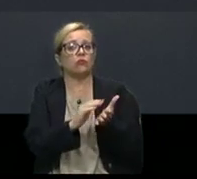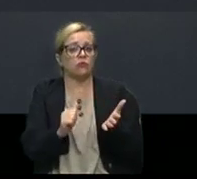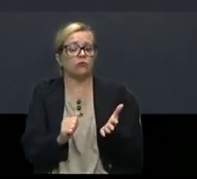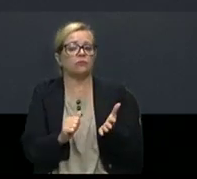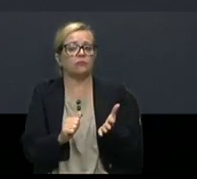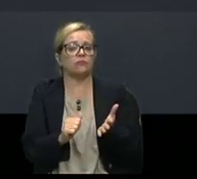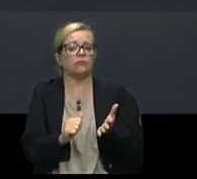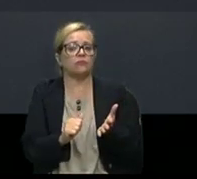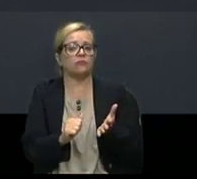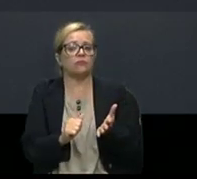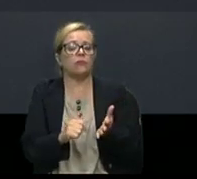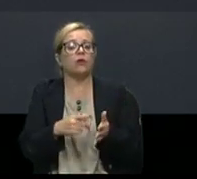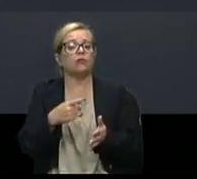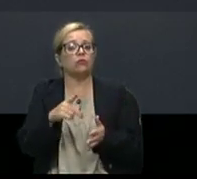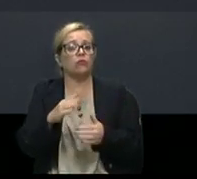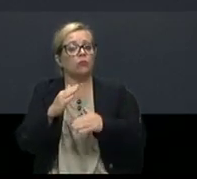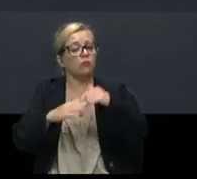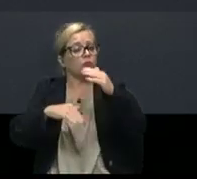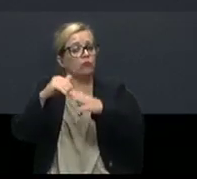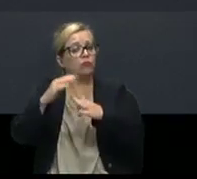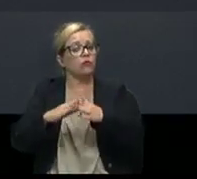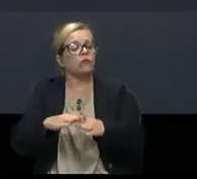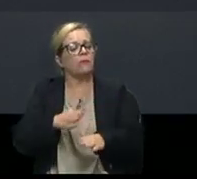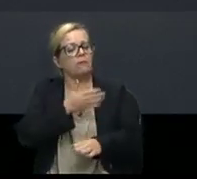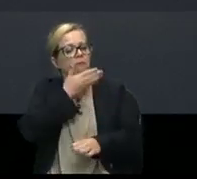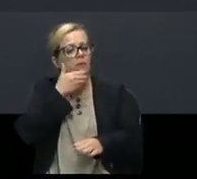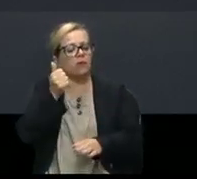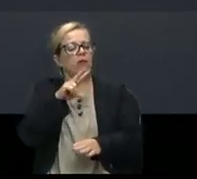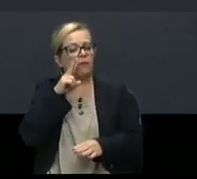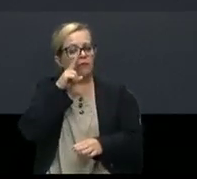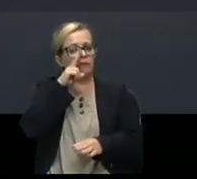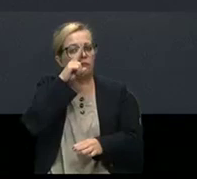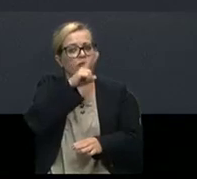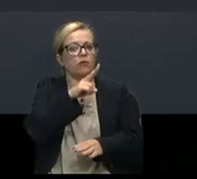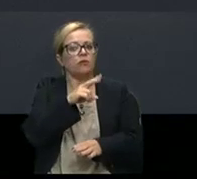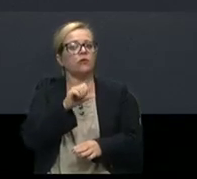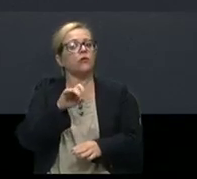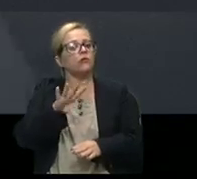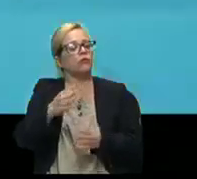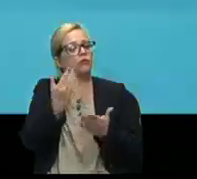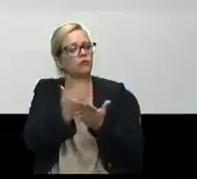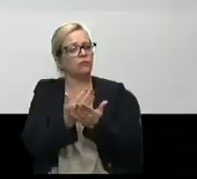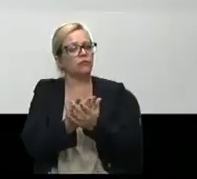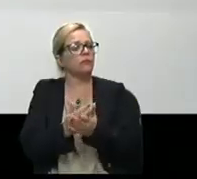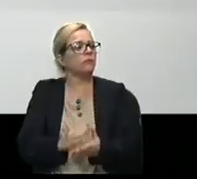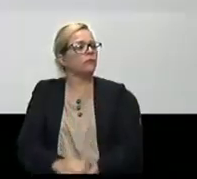propostas. A sua atuação profissional fica mais forte quanto mais você estuda.